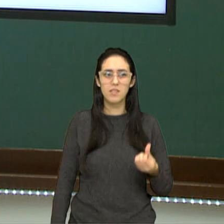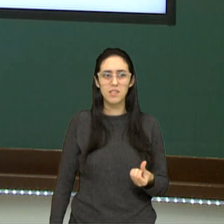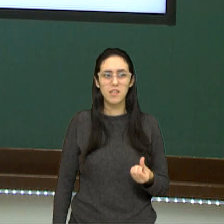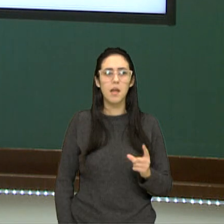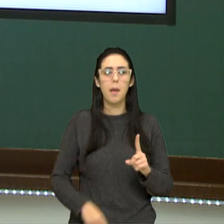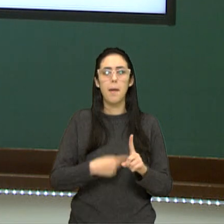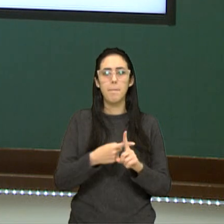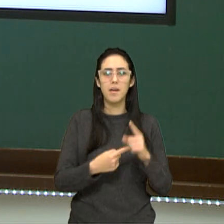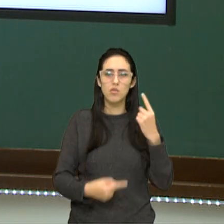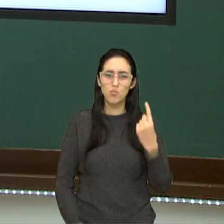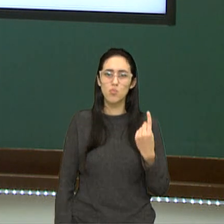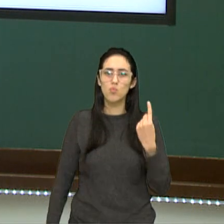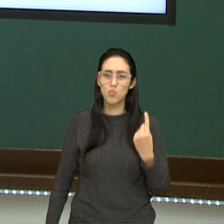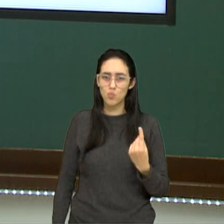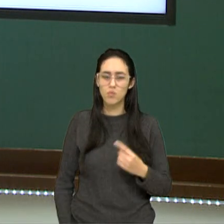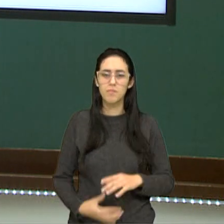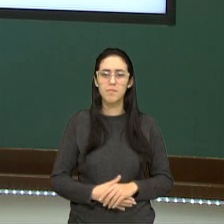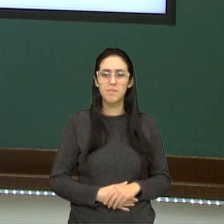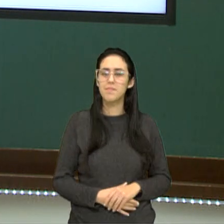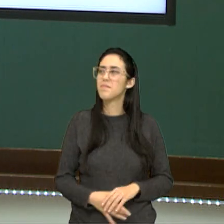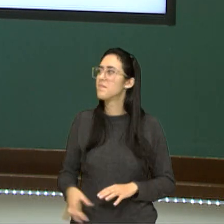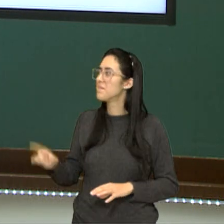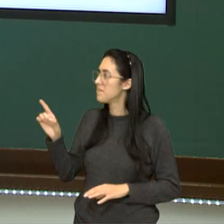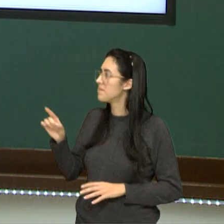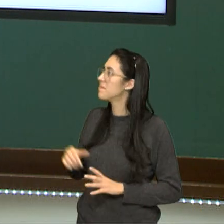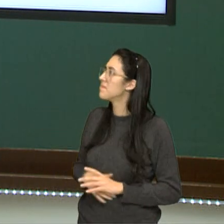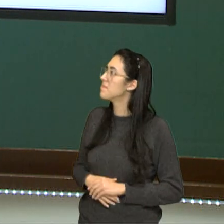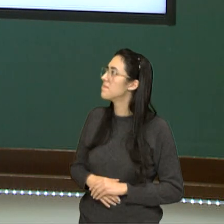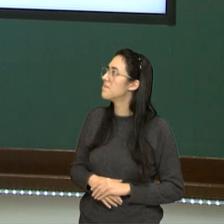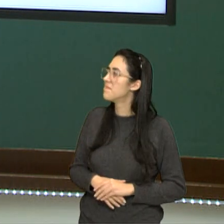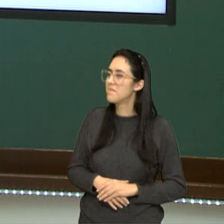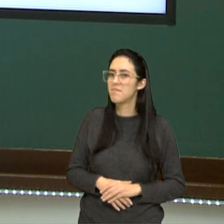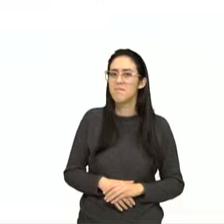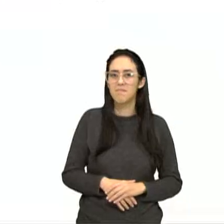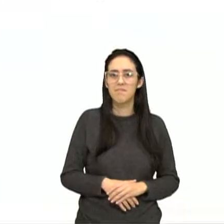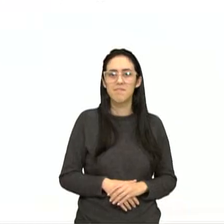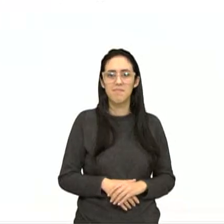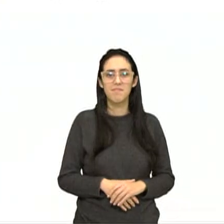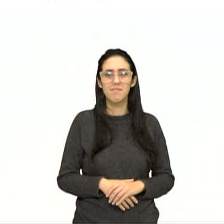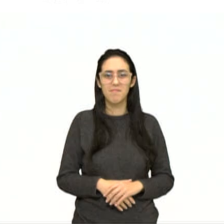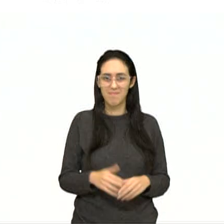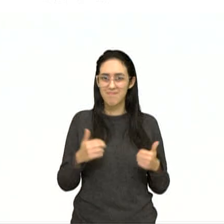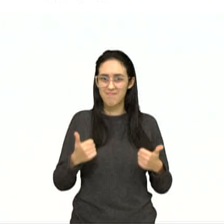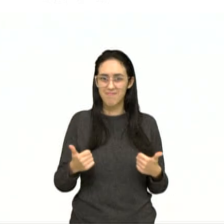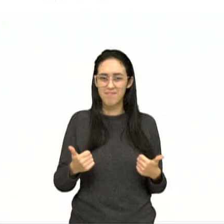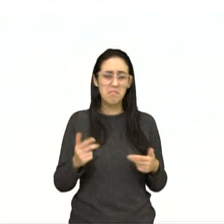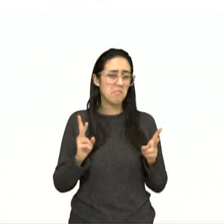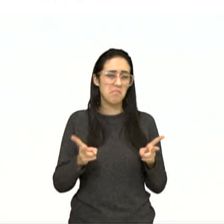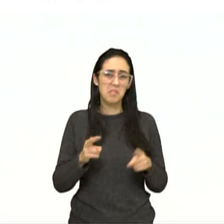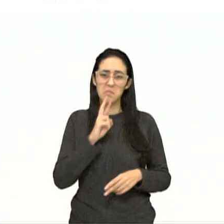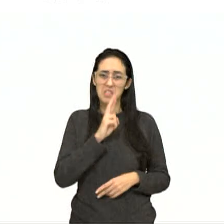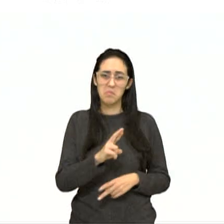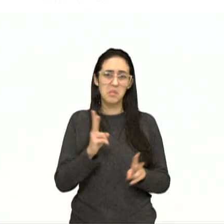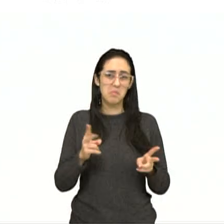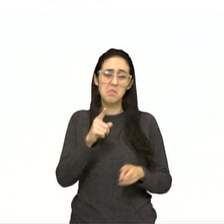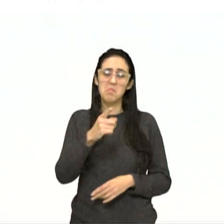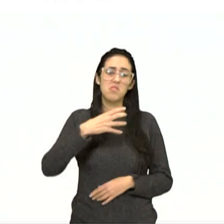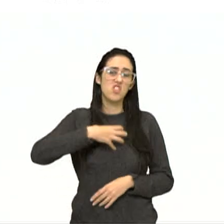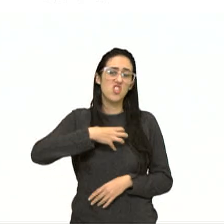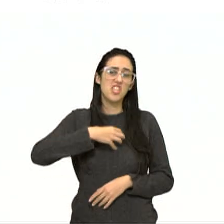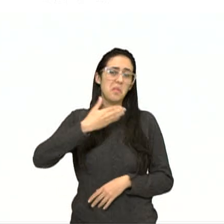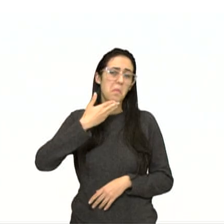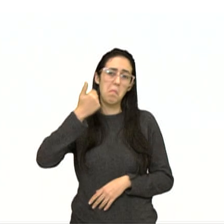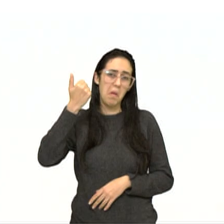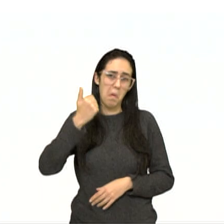1 e tá aqui. 3 mais 4 mais 3 mais 3 e ficou aqui. Beleza? Dá a mesma coisa. O que for melhor para você,